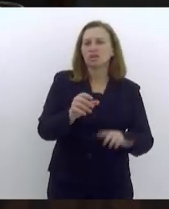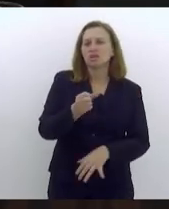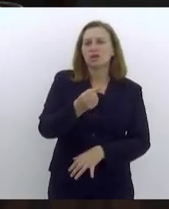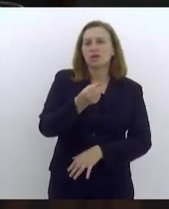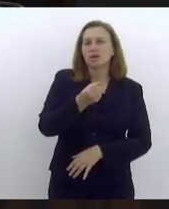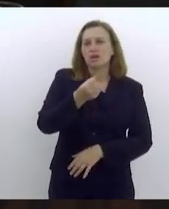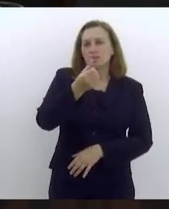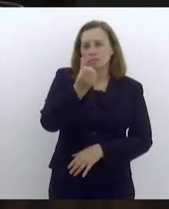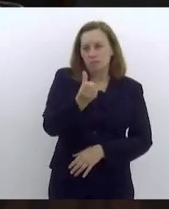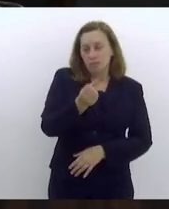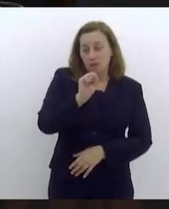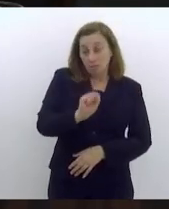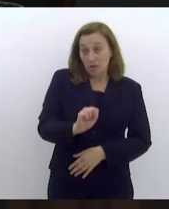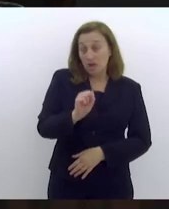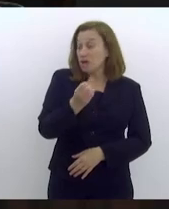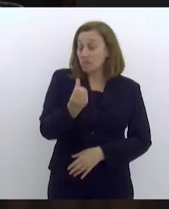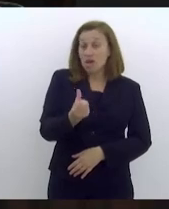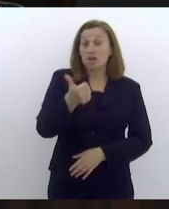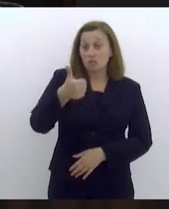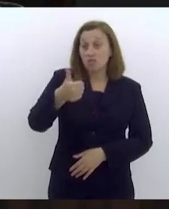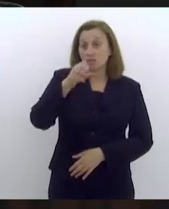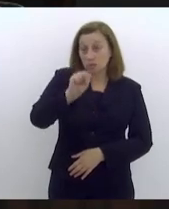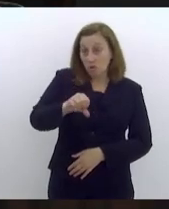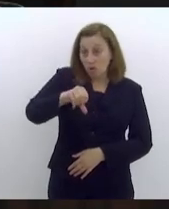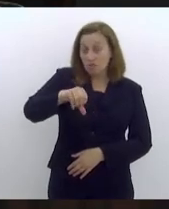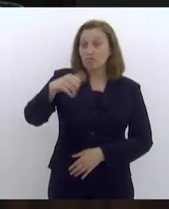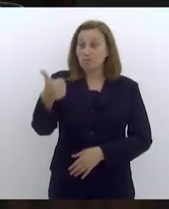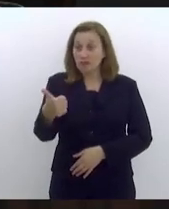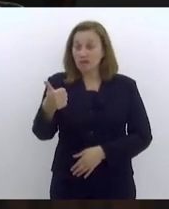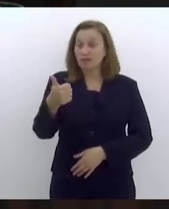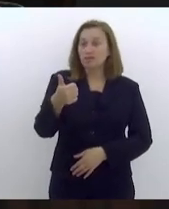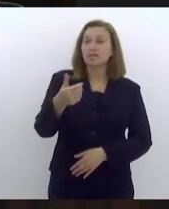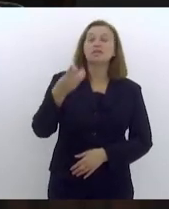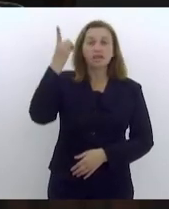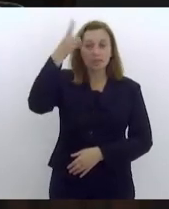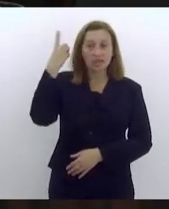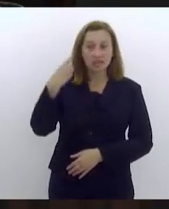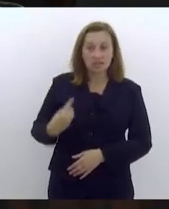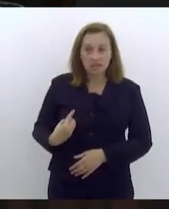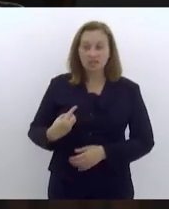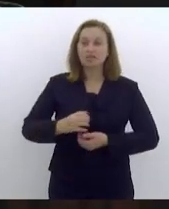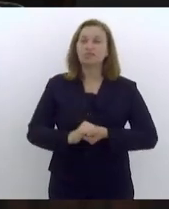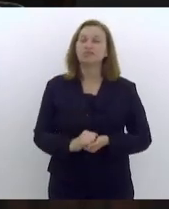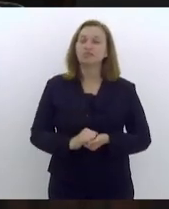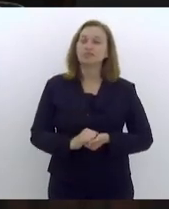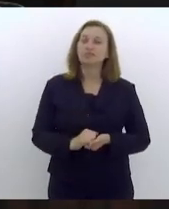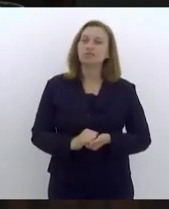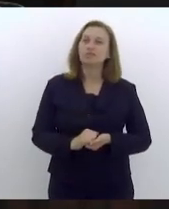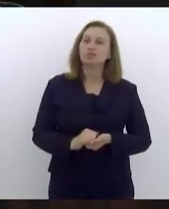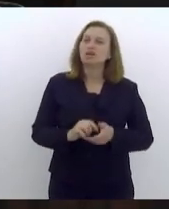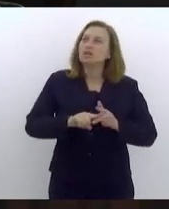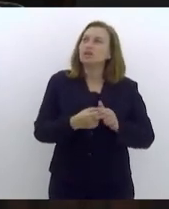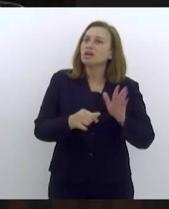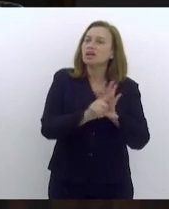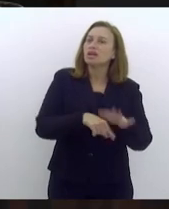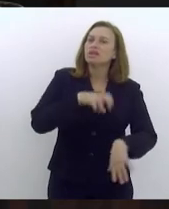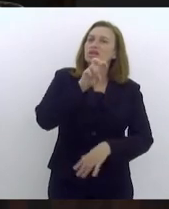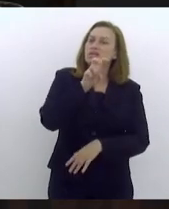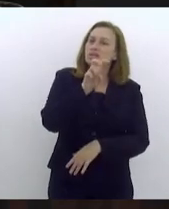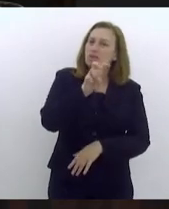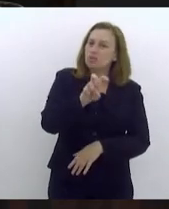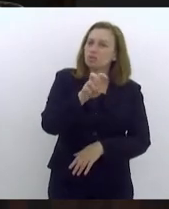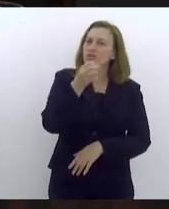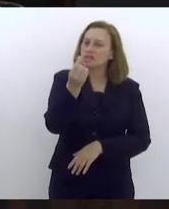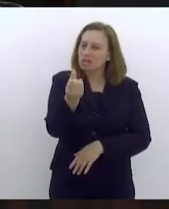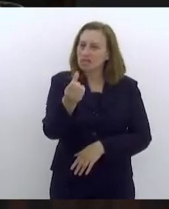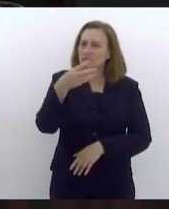6196, de 22, de autoria da deputada Dani Monteiro, que altera a Lei 5.645,